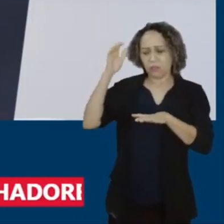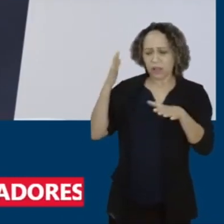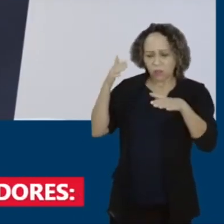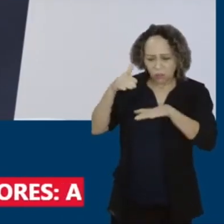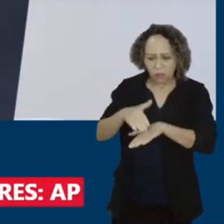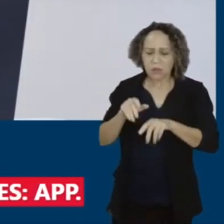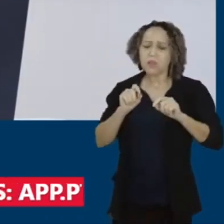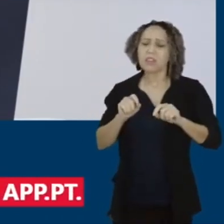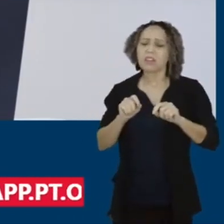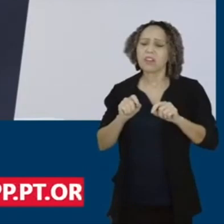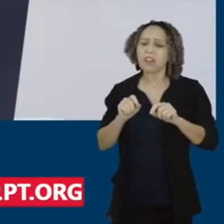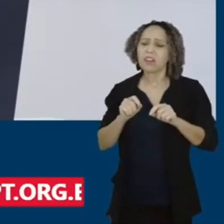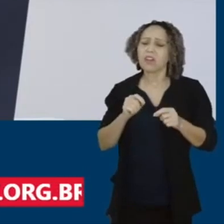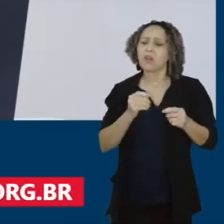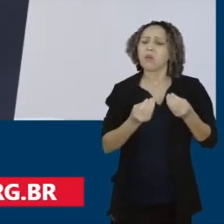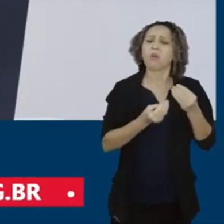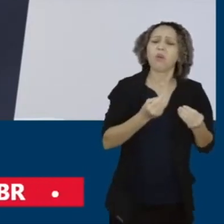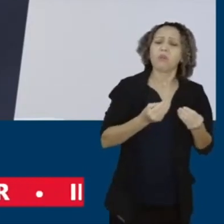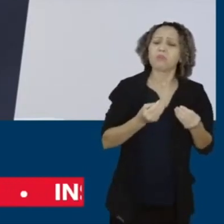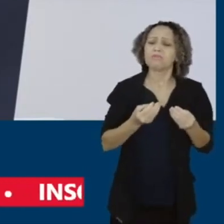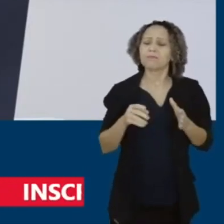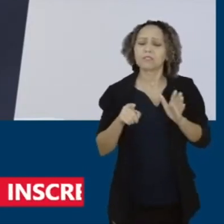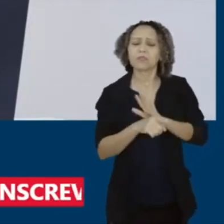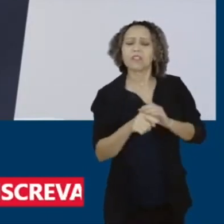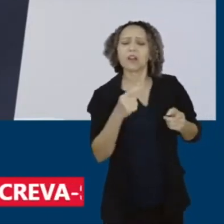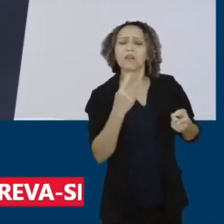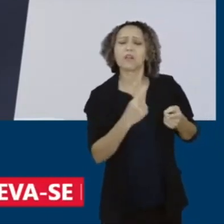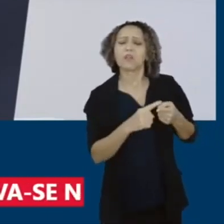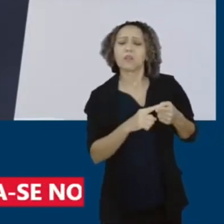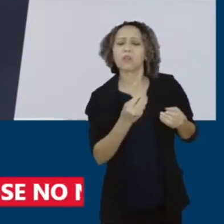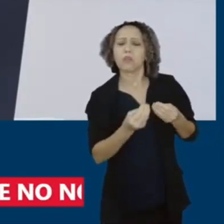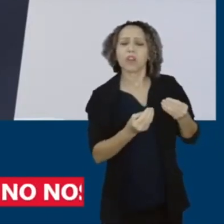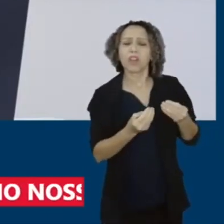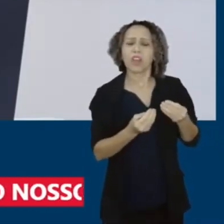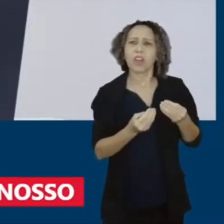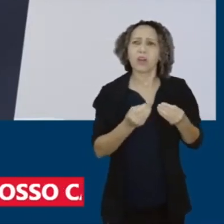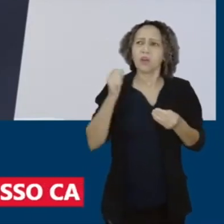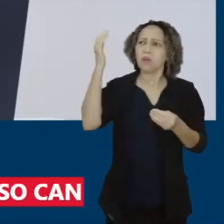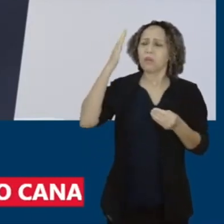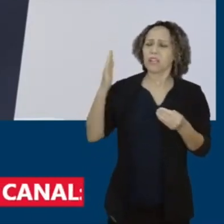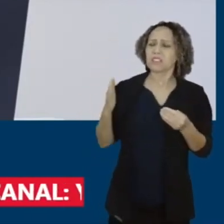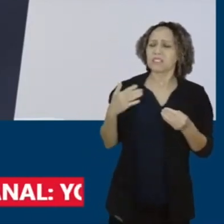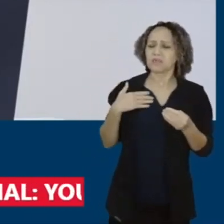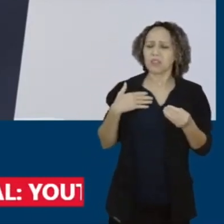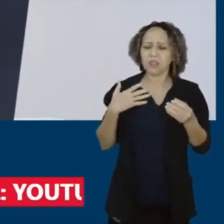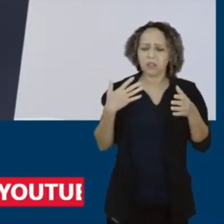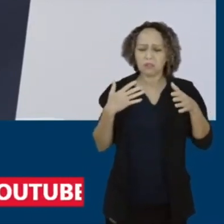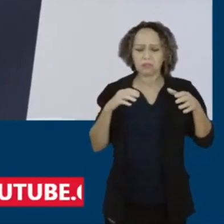e por que o Brasil tem adotado essa postura submissa, governador?